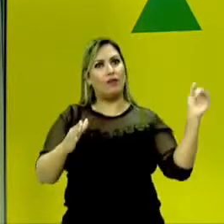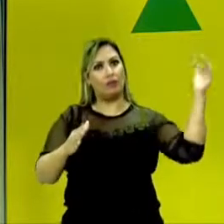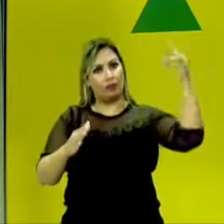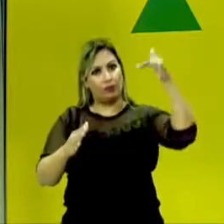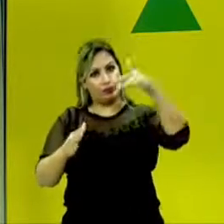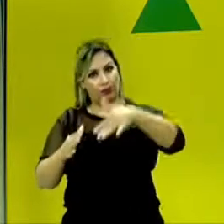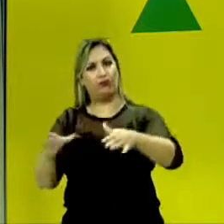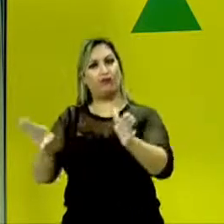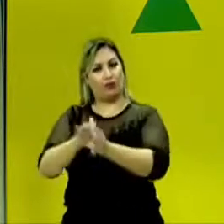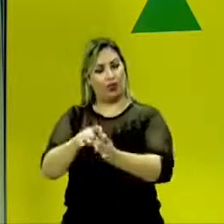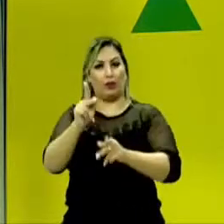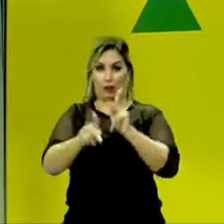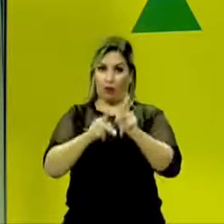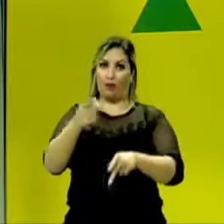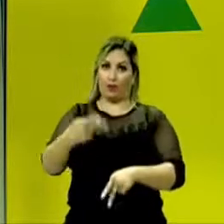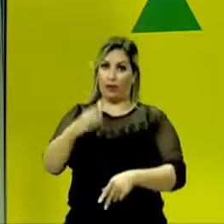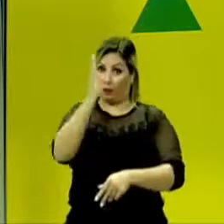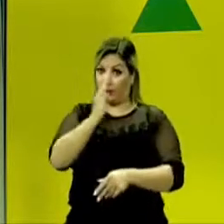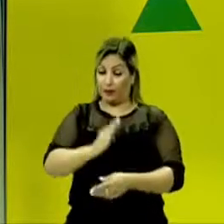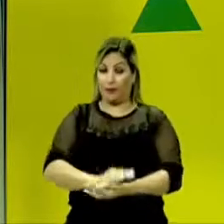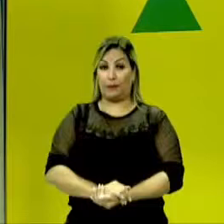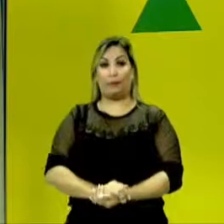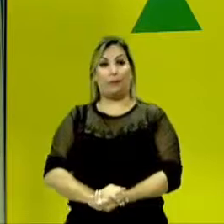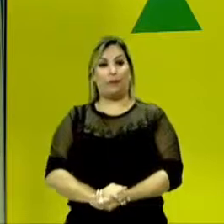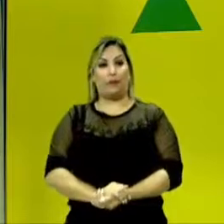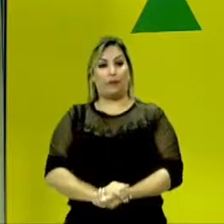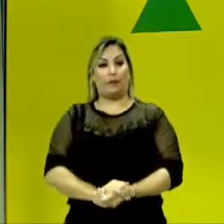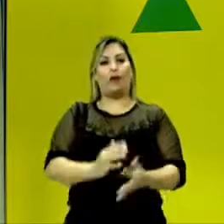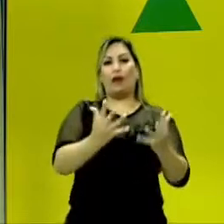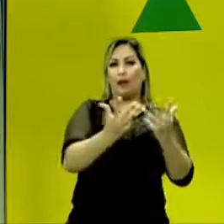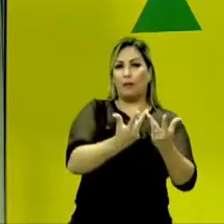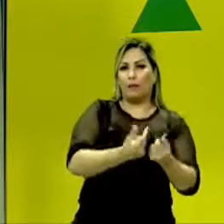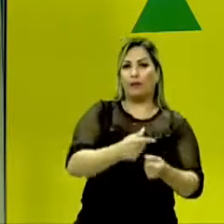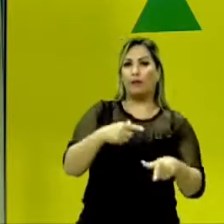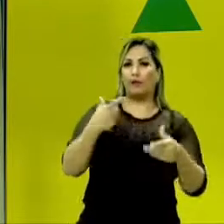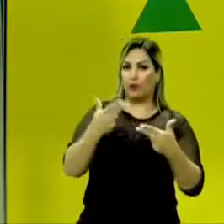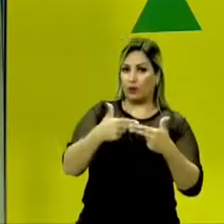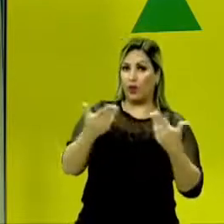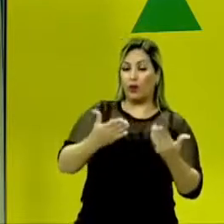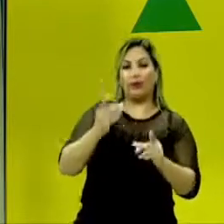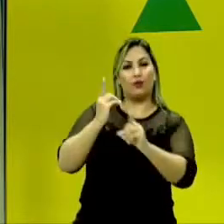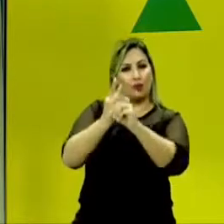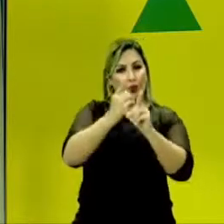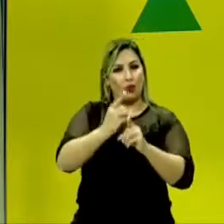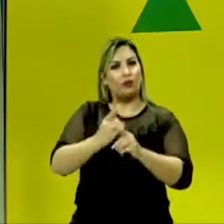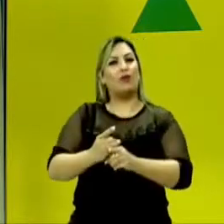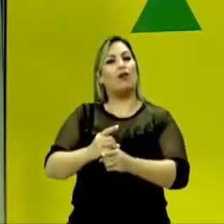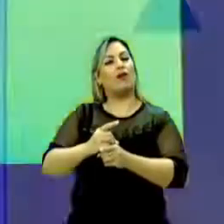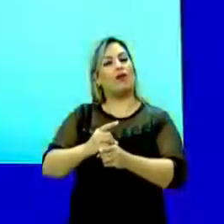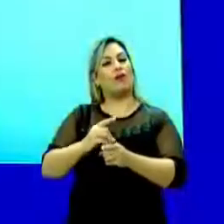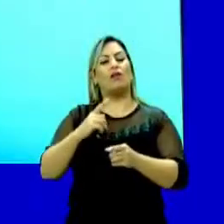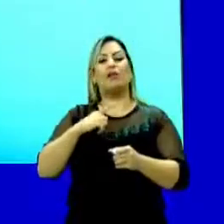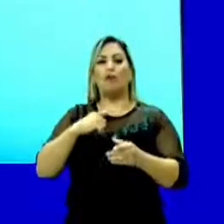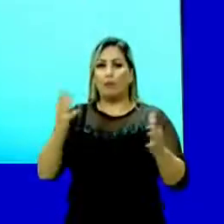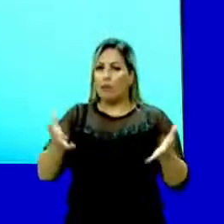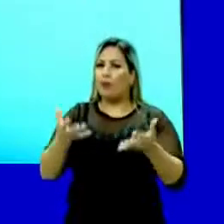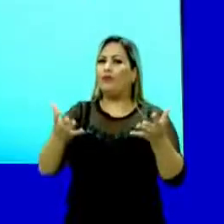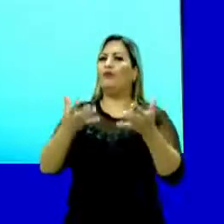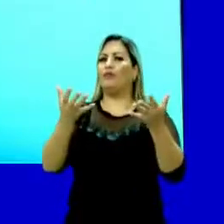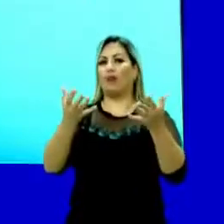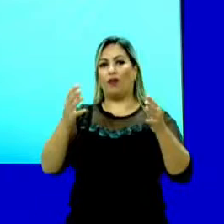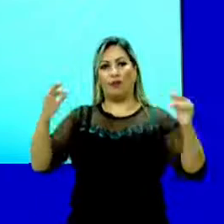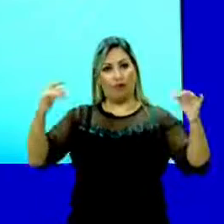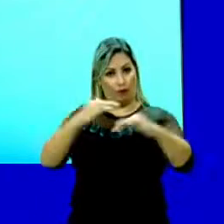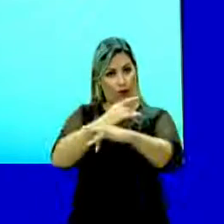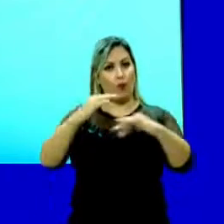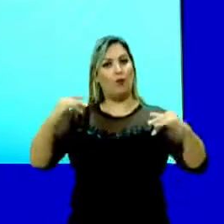outros povos aqui no território brasileiro. Bem, a habilidade que nós vamos trabalhar é identificar os sentidos e motivações dos